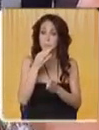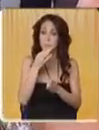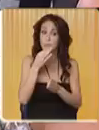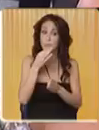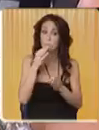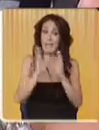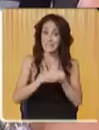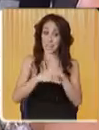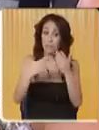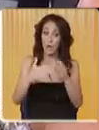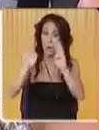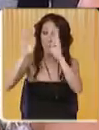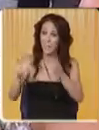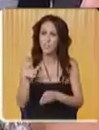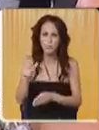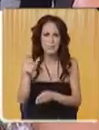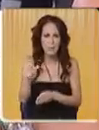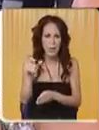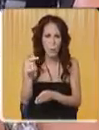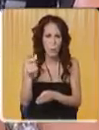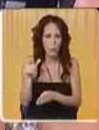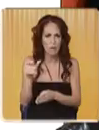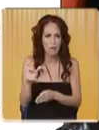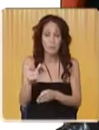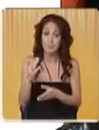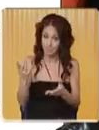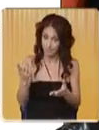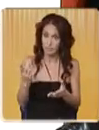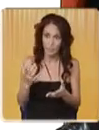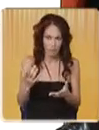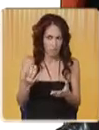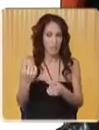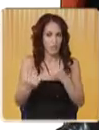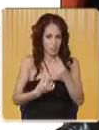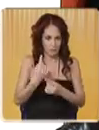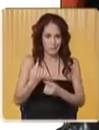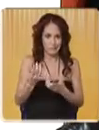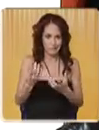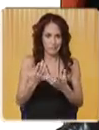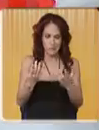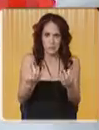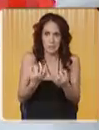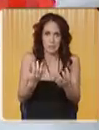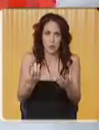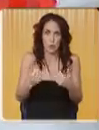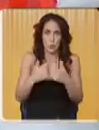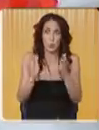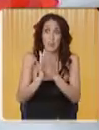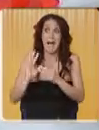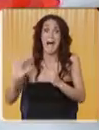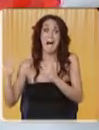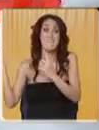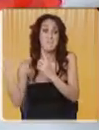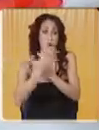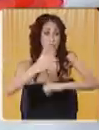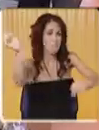constantes assaltos agora às caixas multibanco e feitos de formas muitas vezes que fazem com que tudo em redor se